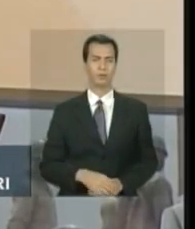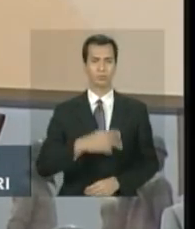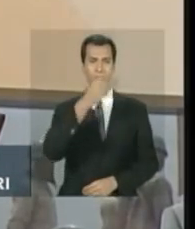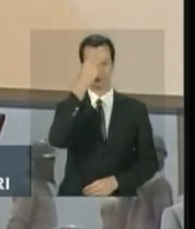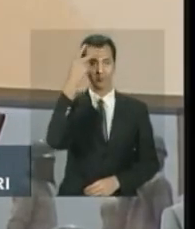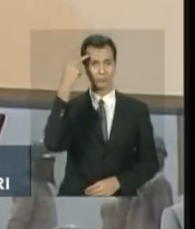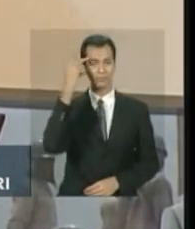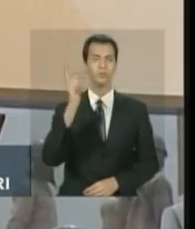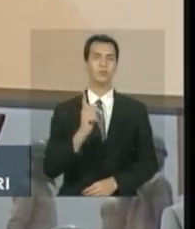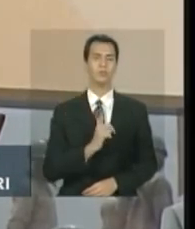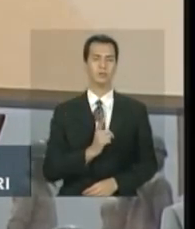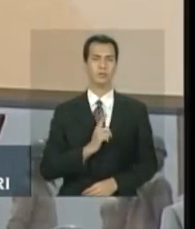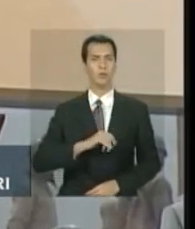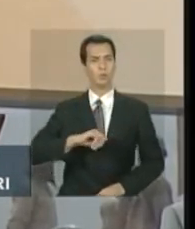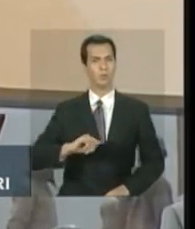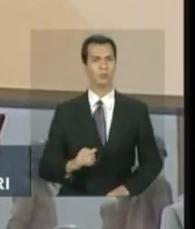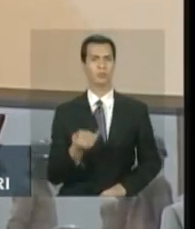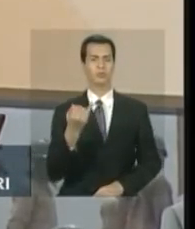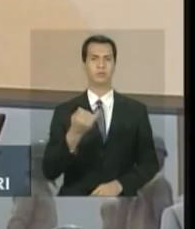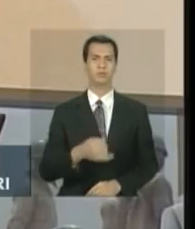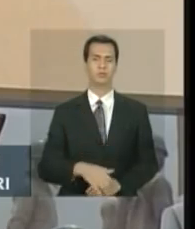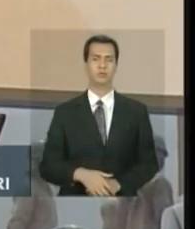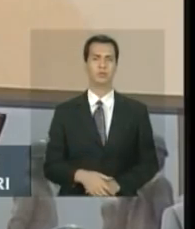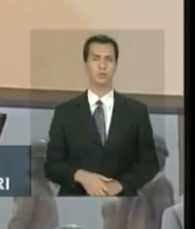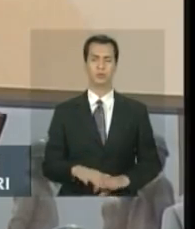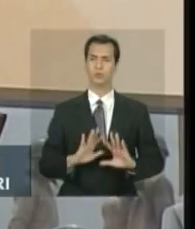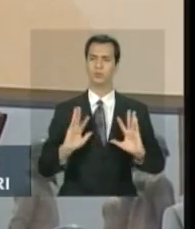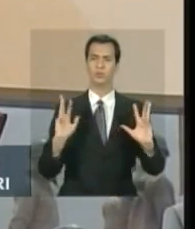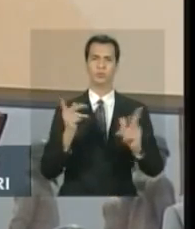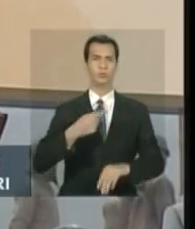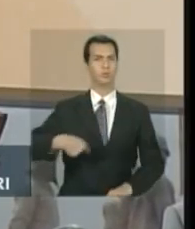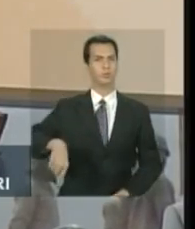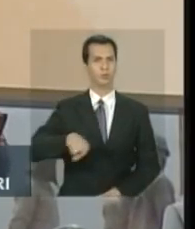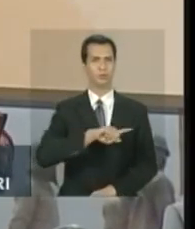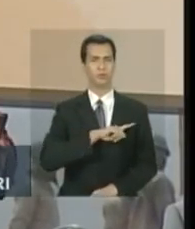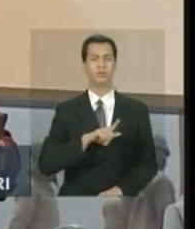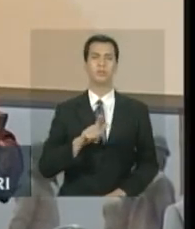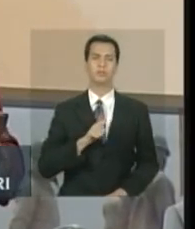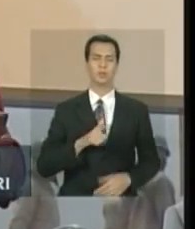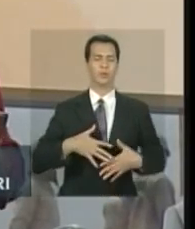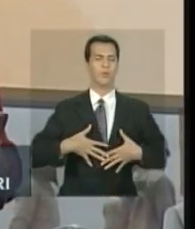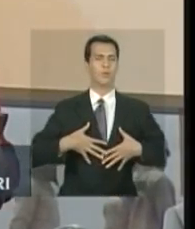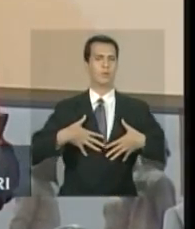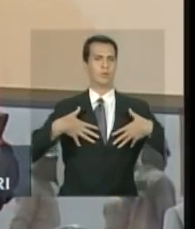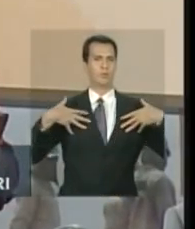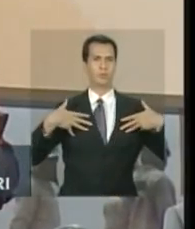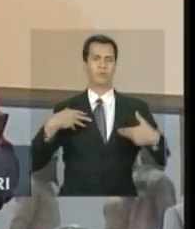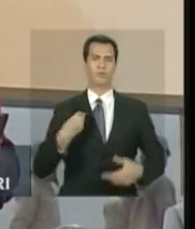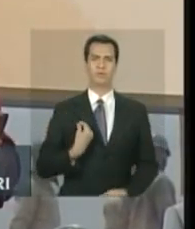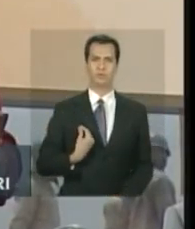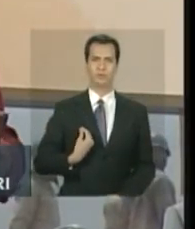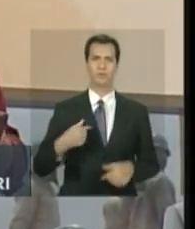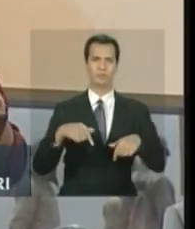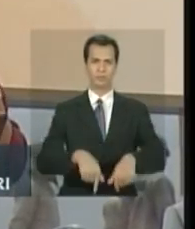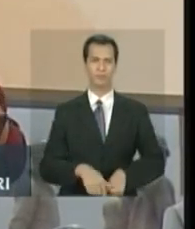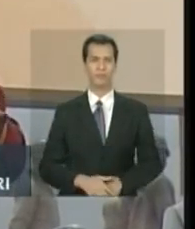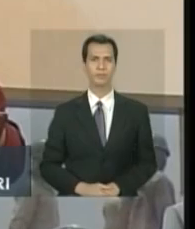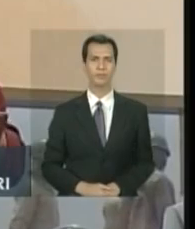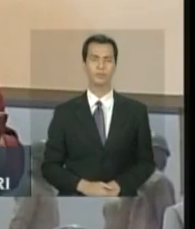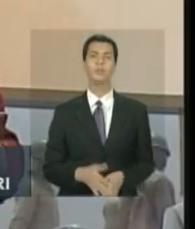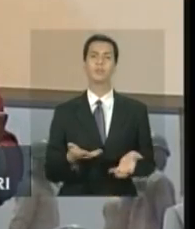tenham oportunidades e onde todos nós tenhamos orgulho de viver. Queria